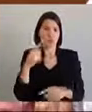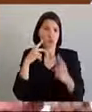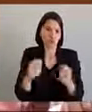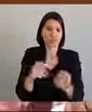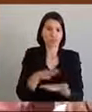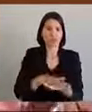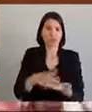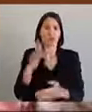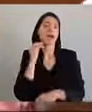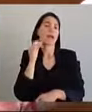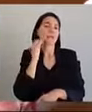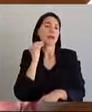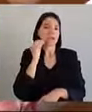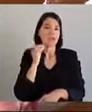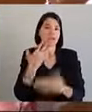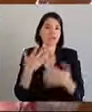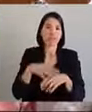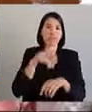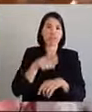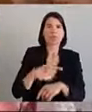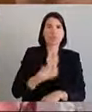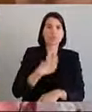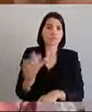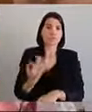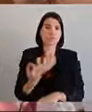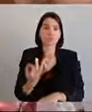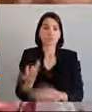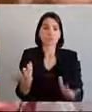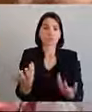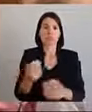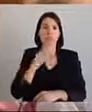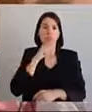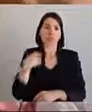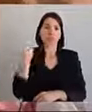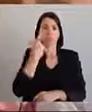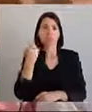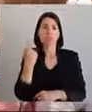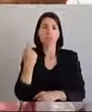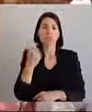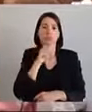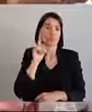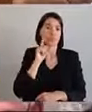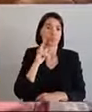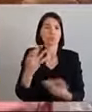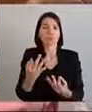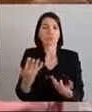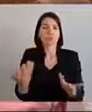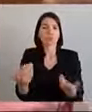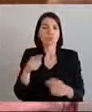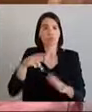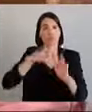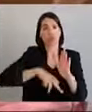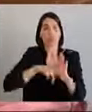achismos. E, portanto, nesse sentido, seria, consideramos que seria importante haver este relatório, e para